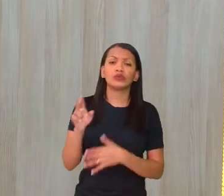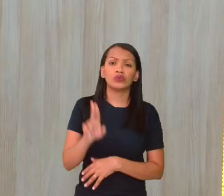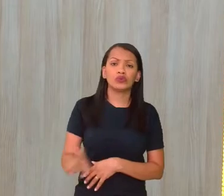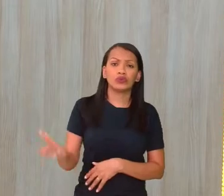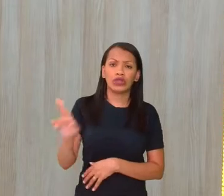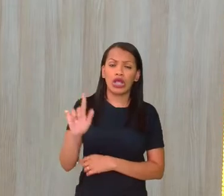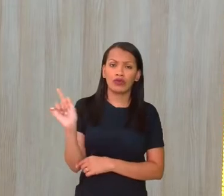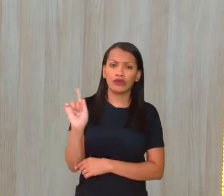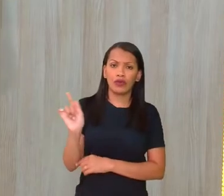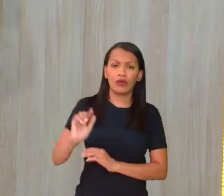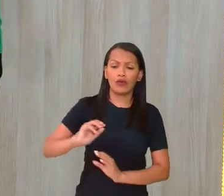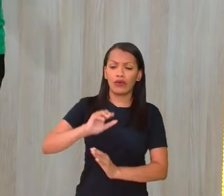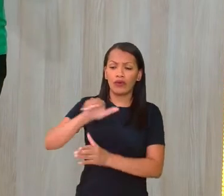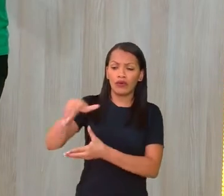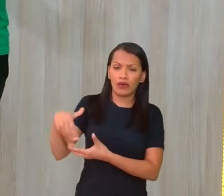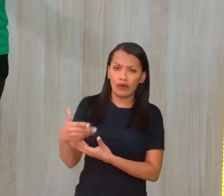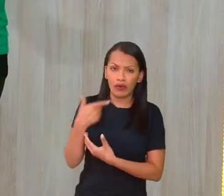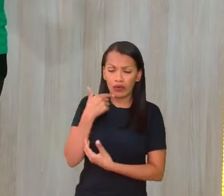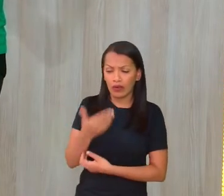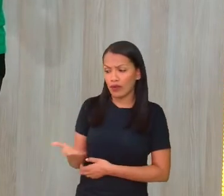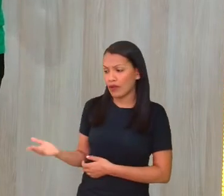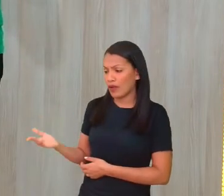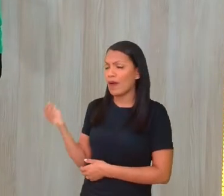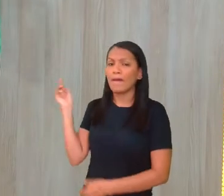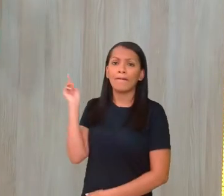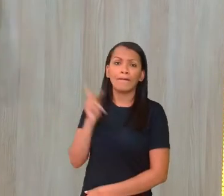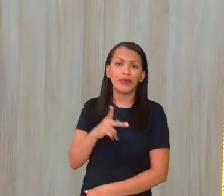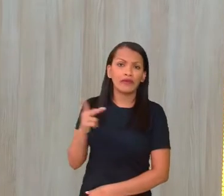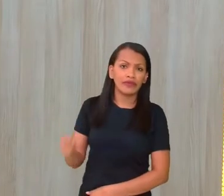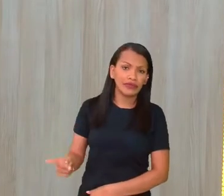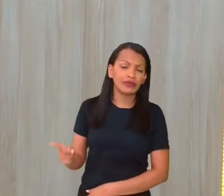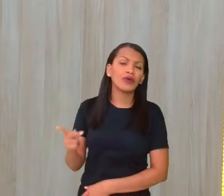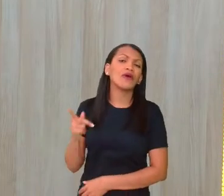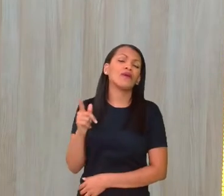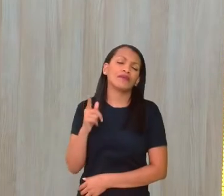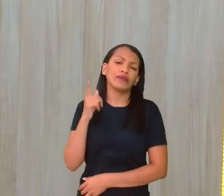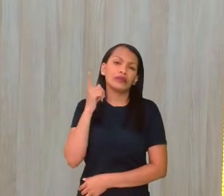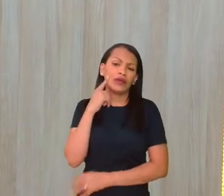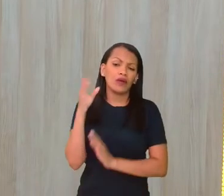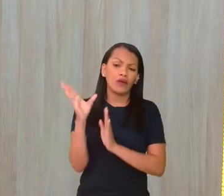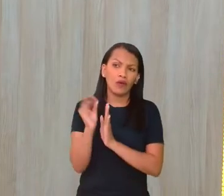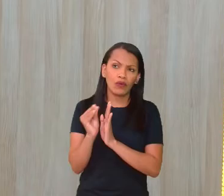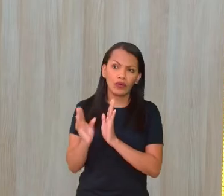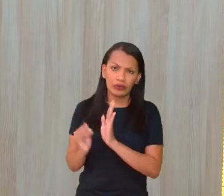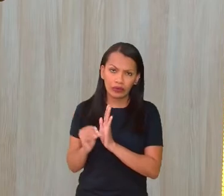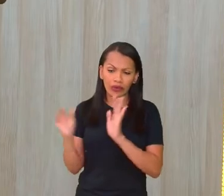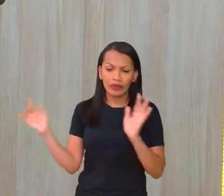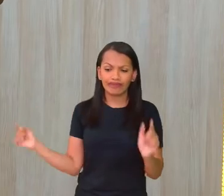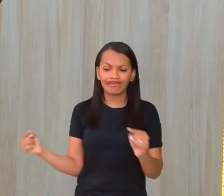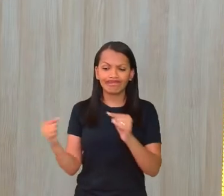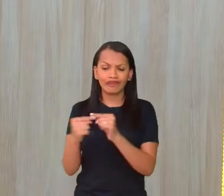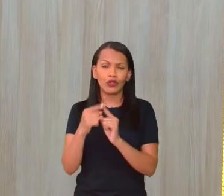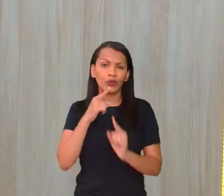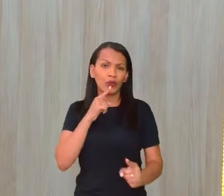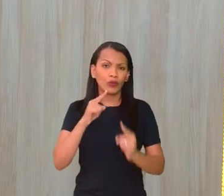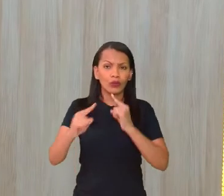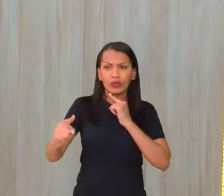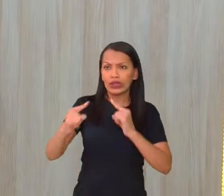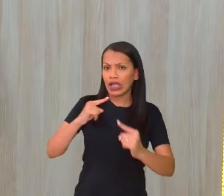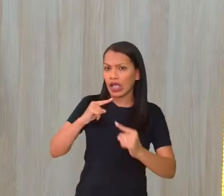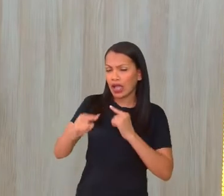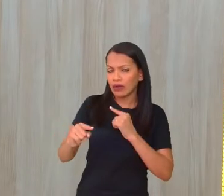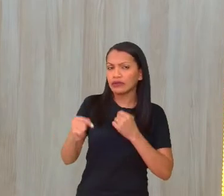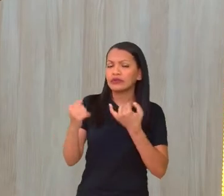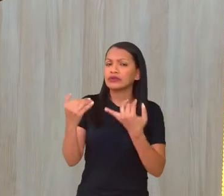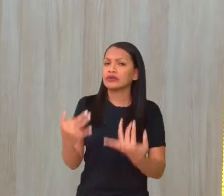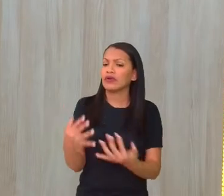Então, eu trouxe aqui, o professor Gilson sempre está me acompanhando, então esses conteúdos a gente já traz para fazer esse diálogo, né? Então, falando